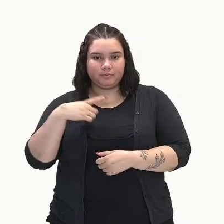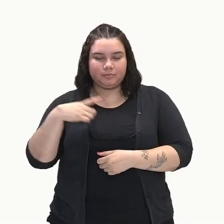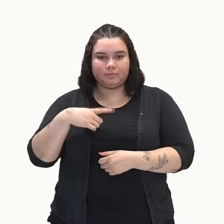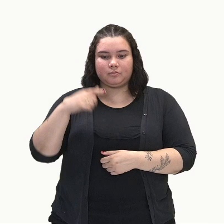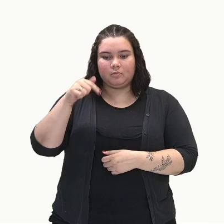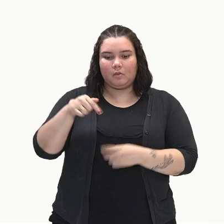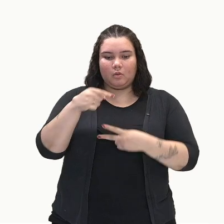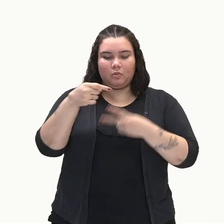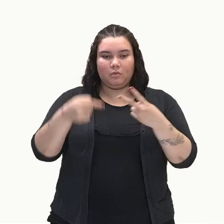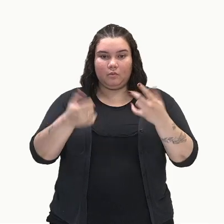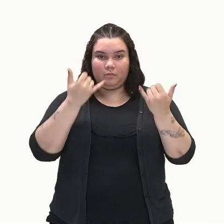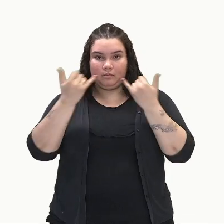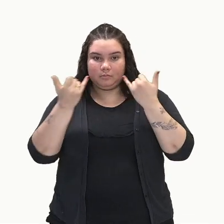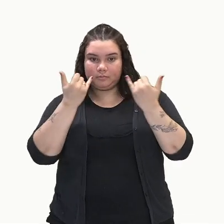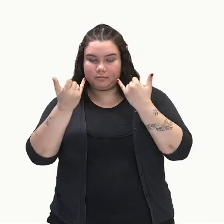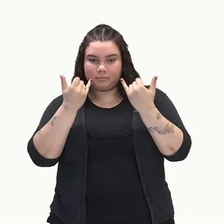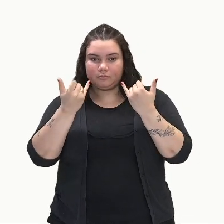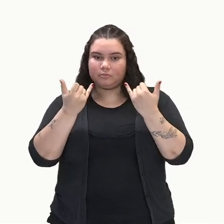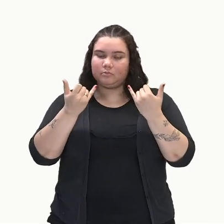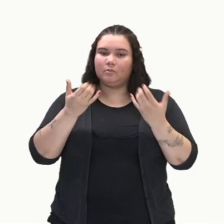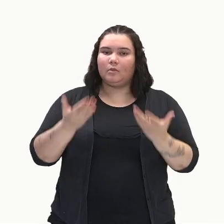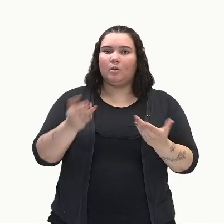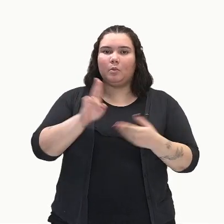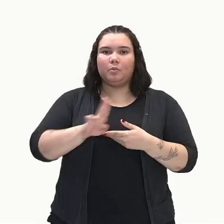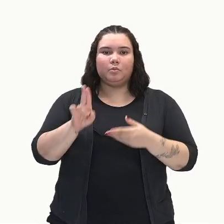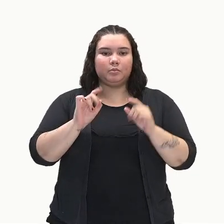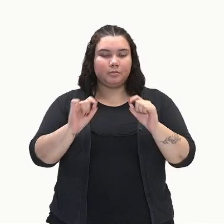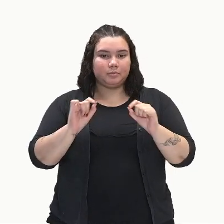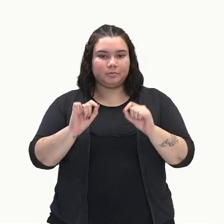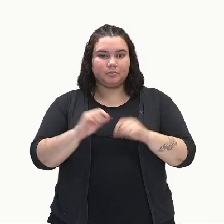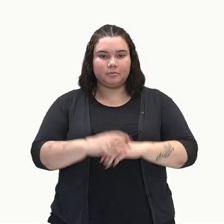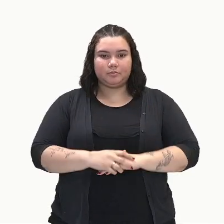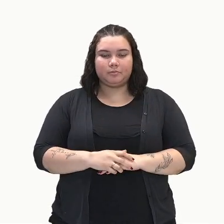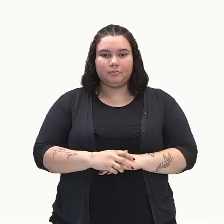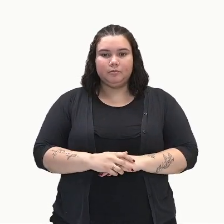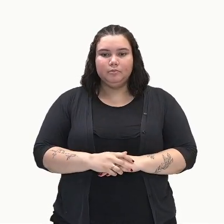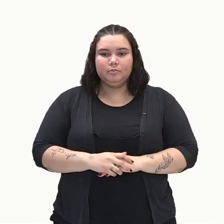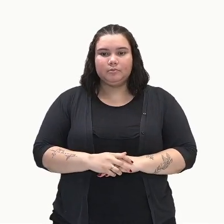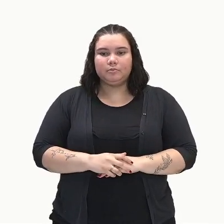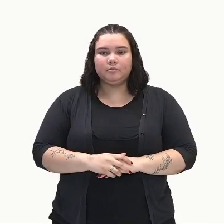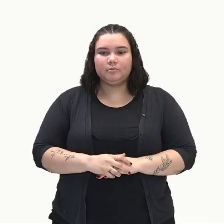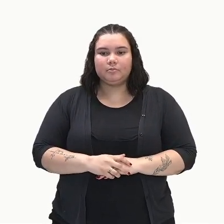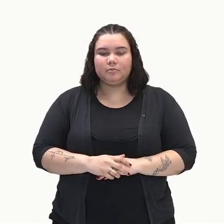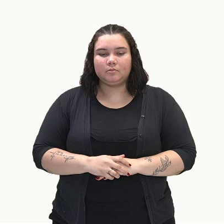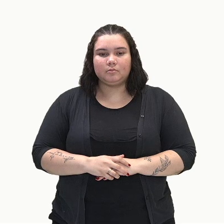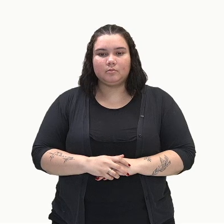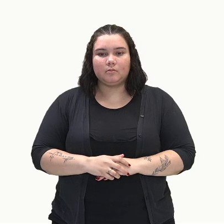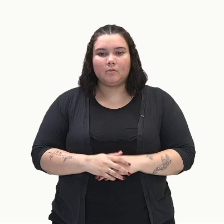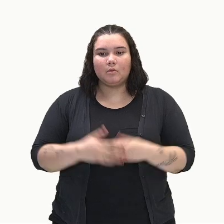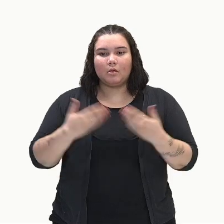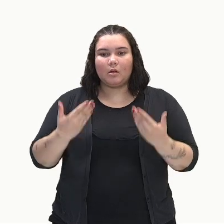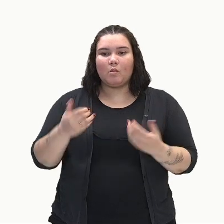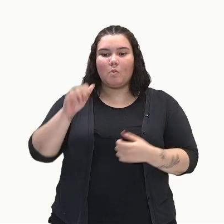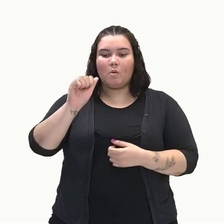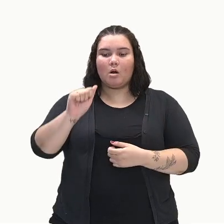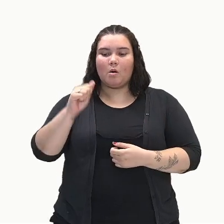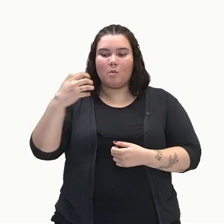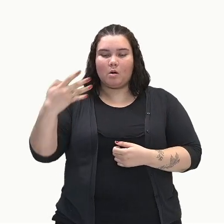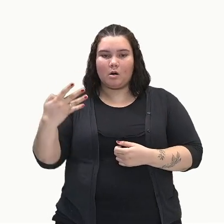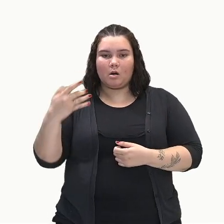duas informações, o que a gente vai fazer aqui? Olha só. Como ele disse que o A4